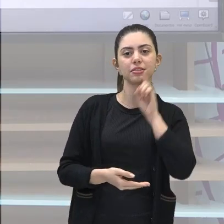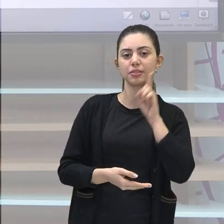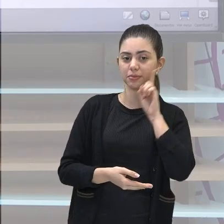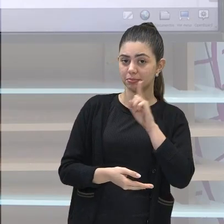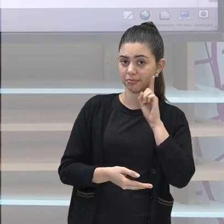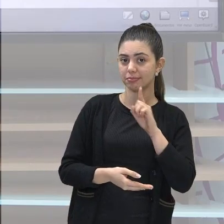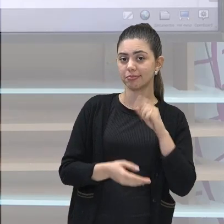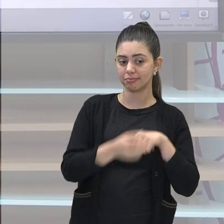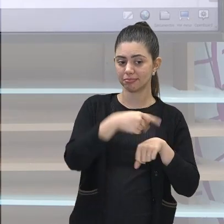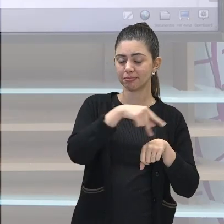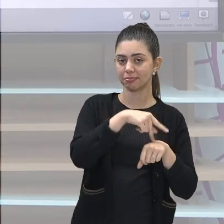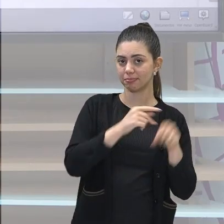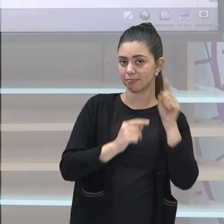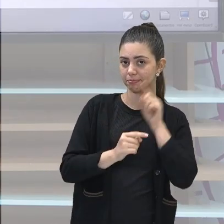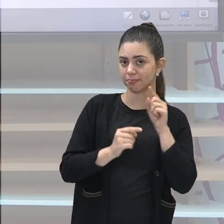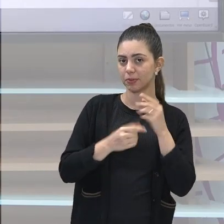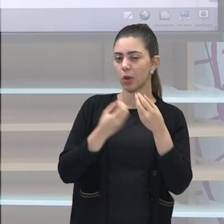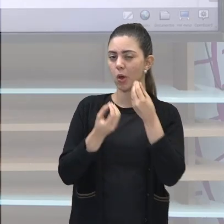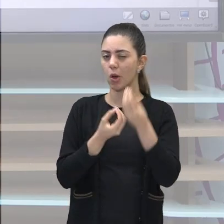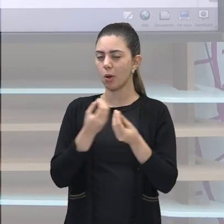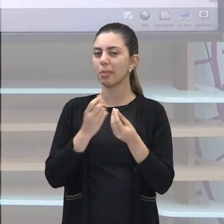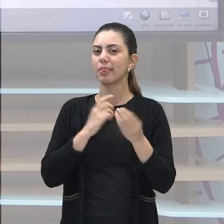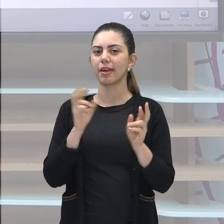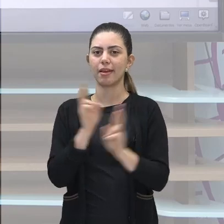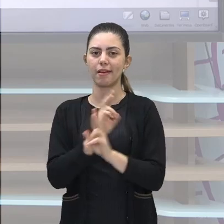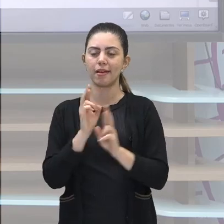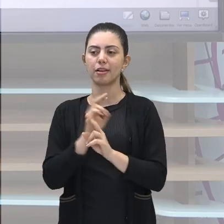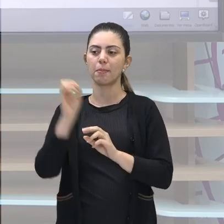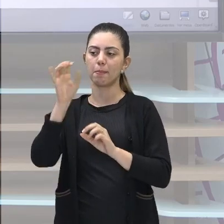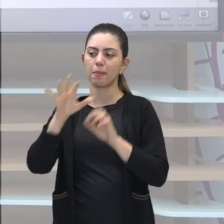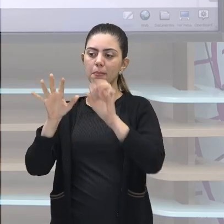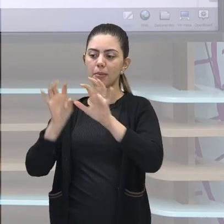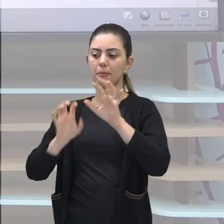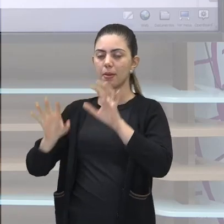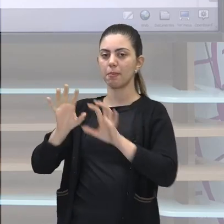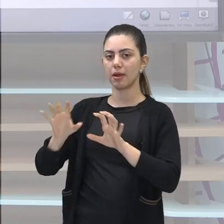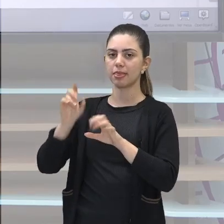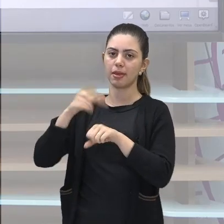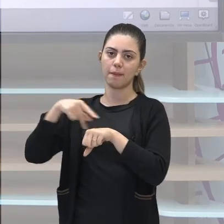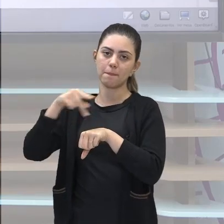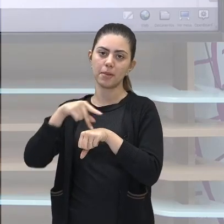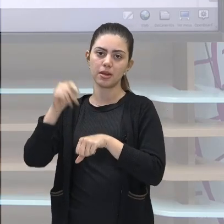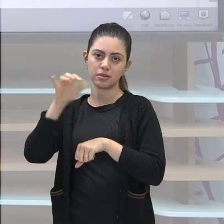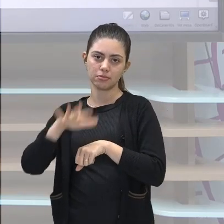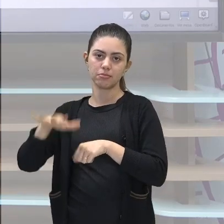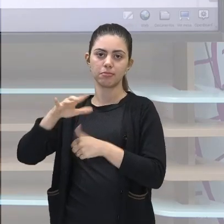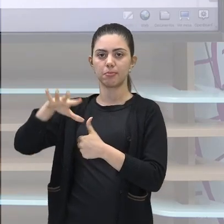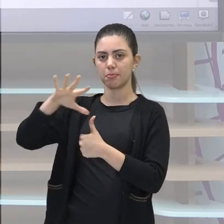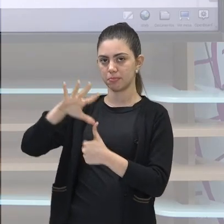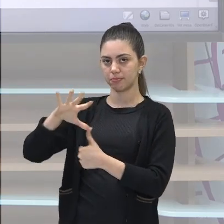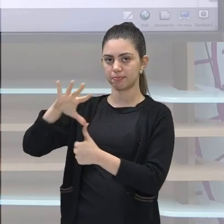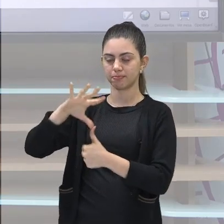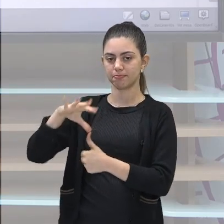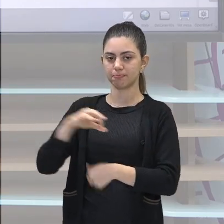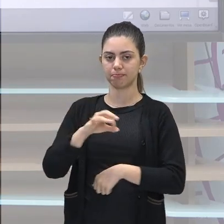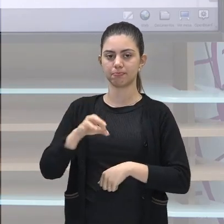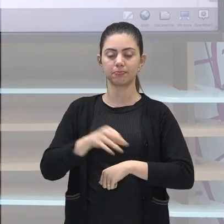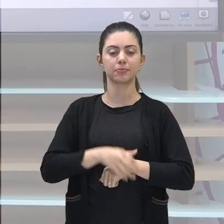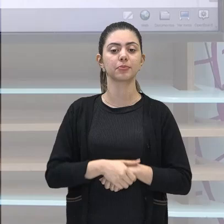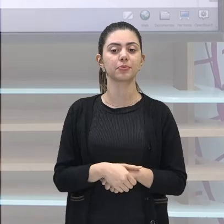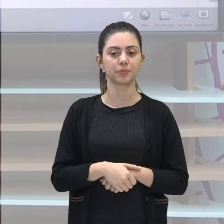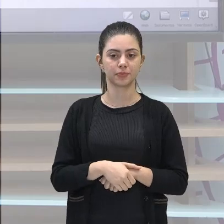da América para com os outros países do continente americano. E